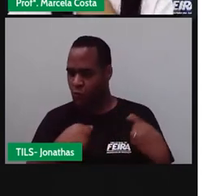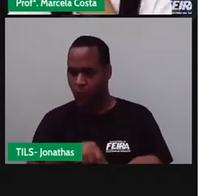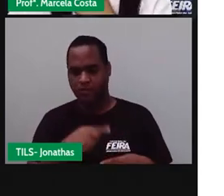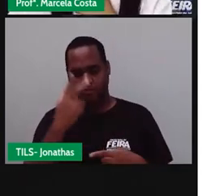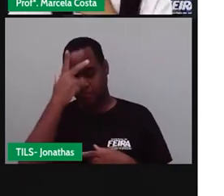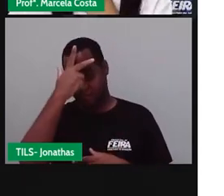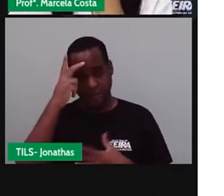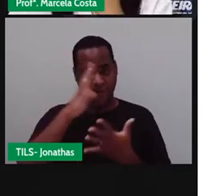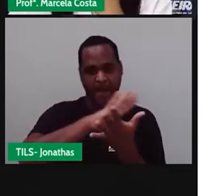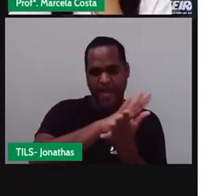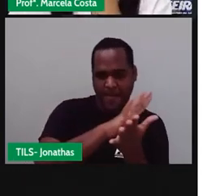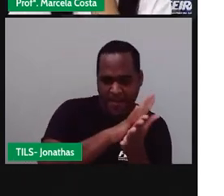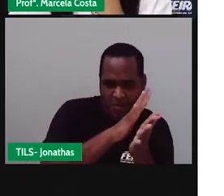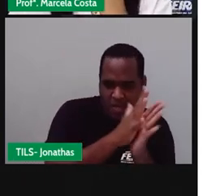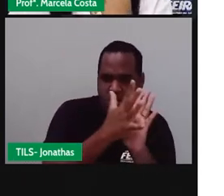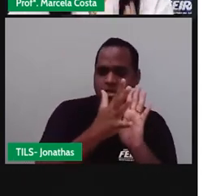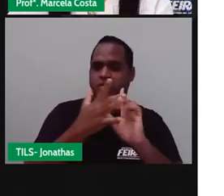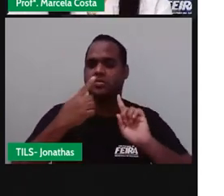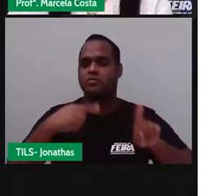de